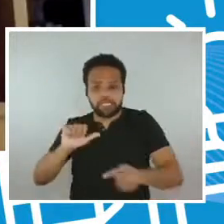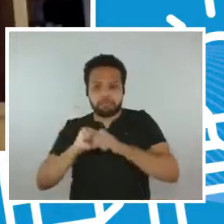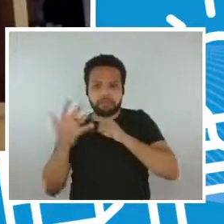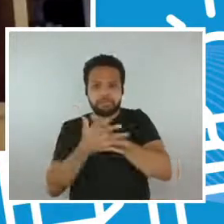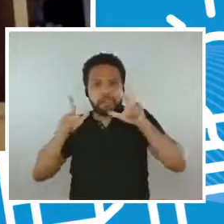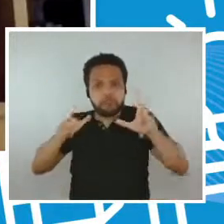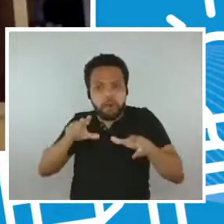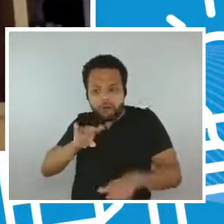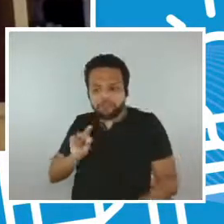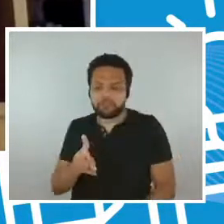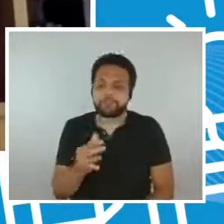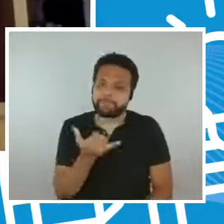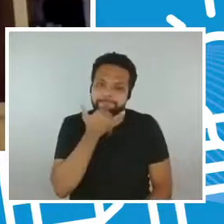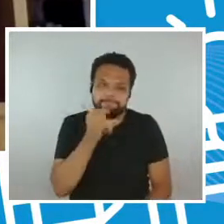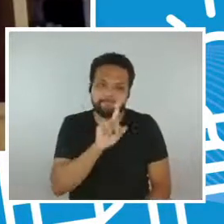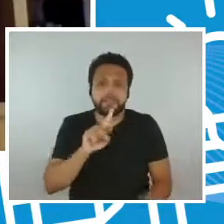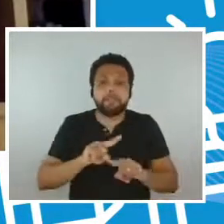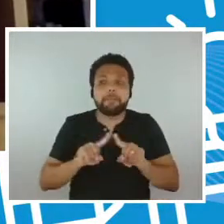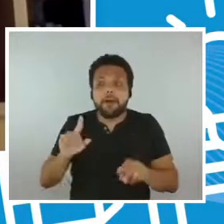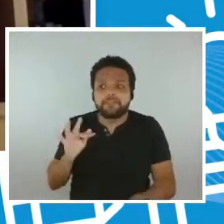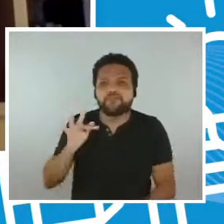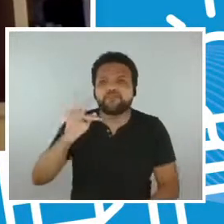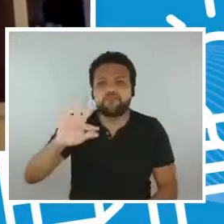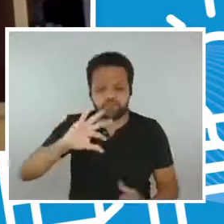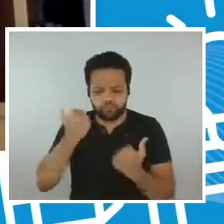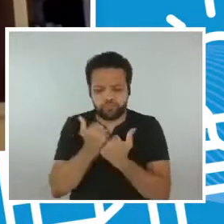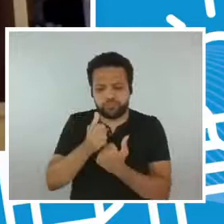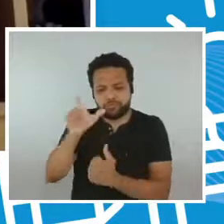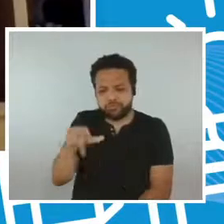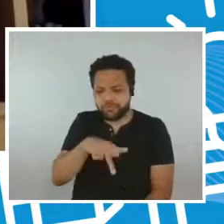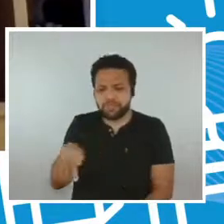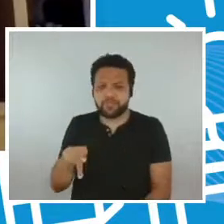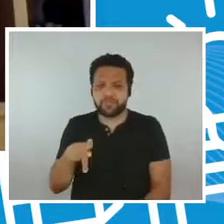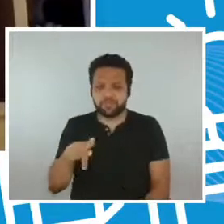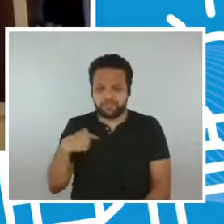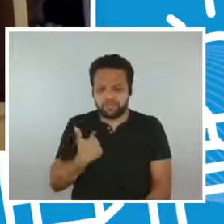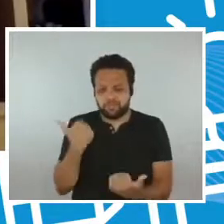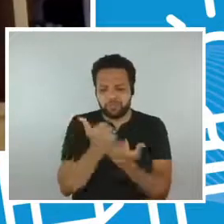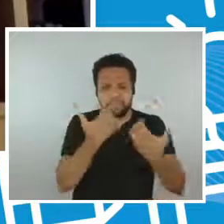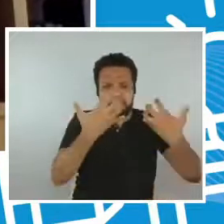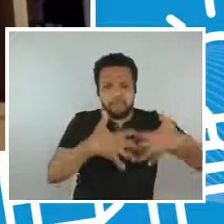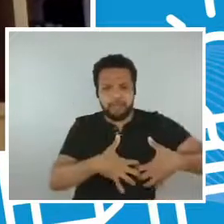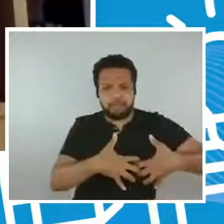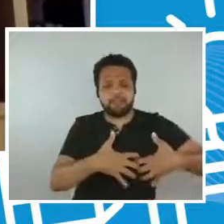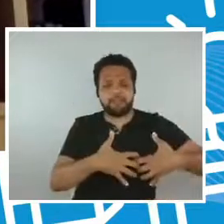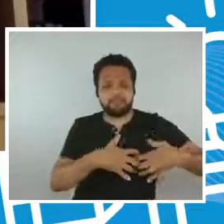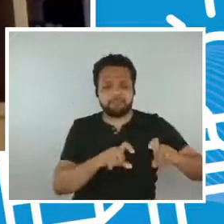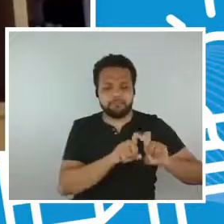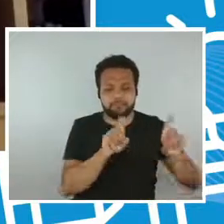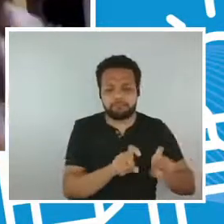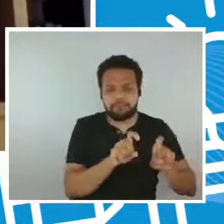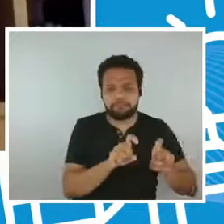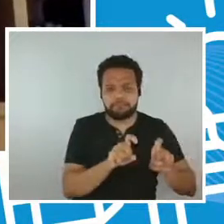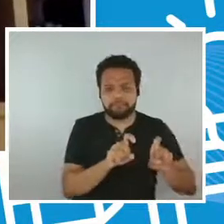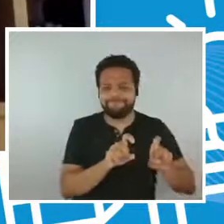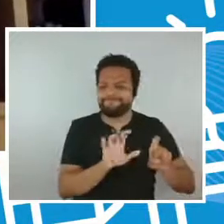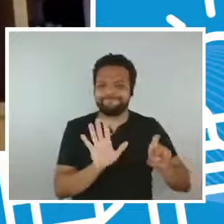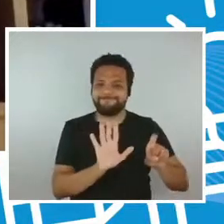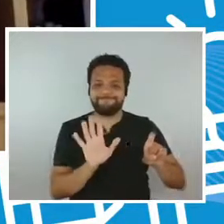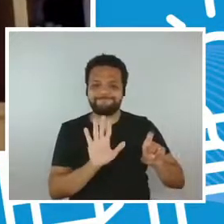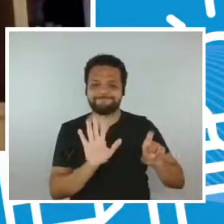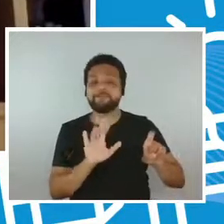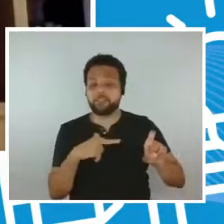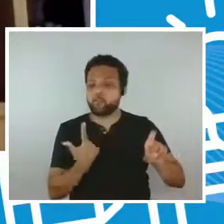somos substituíveis por uma máquina, ainda que aprendamos melhor a usá-las a favor